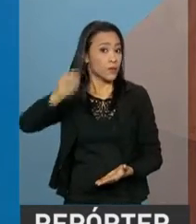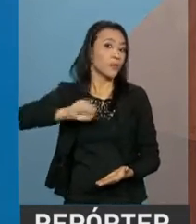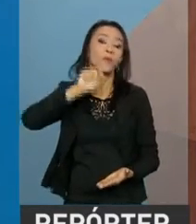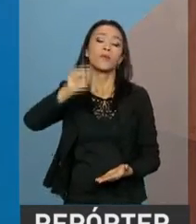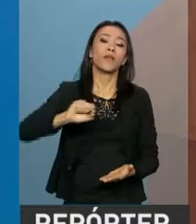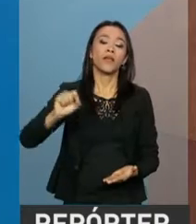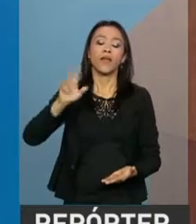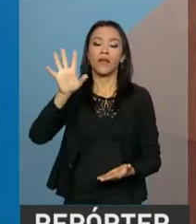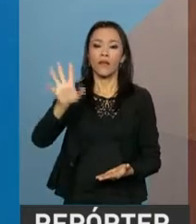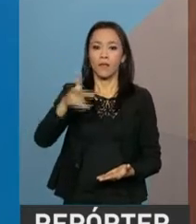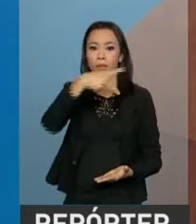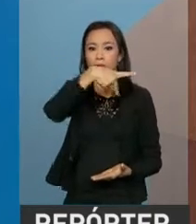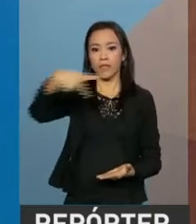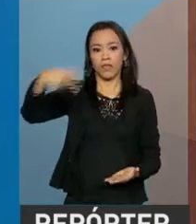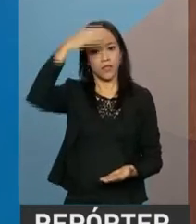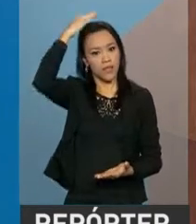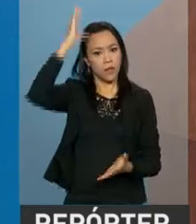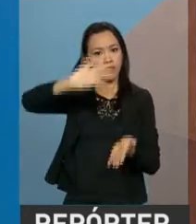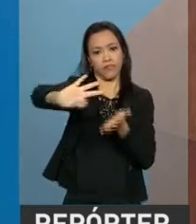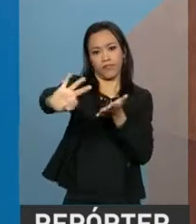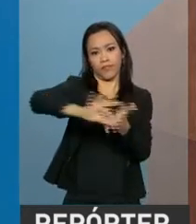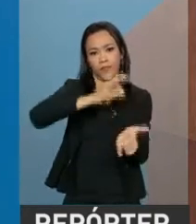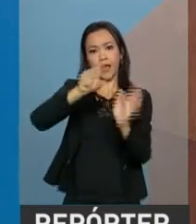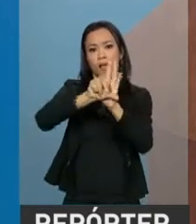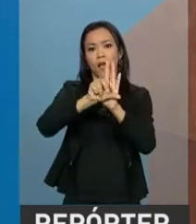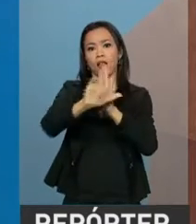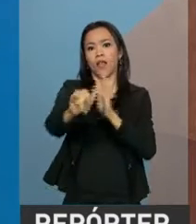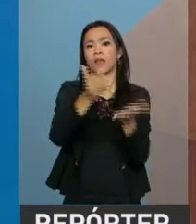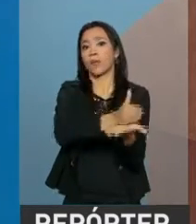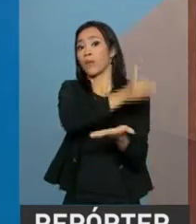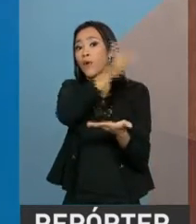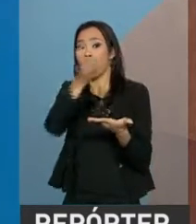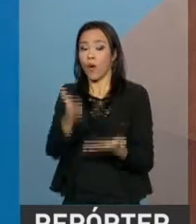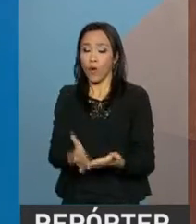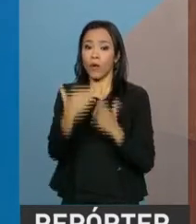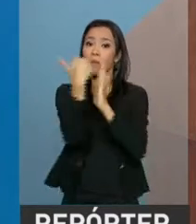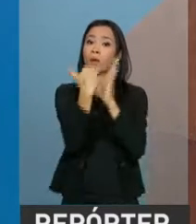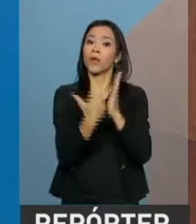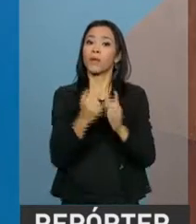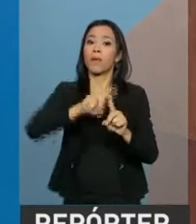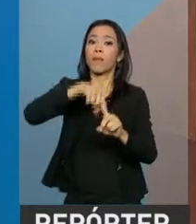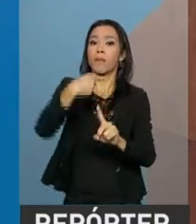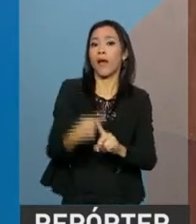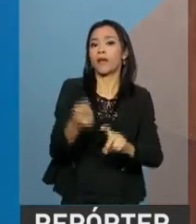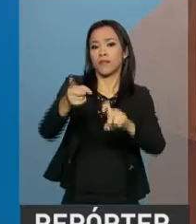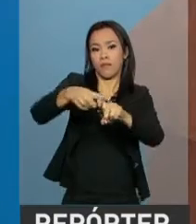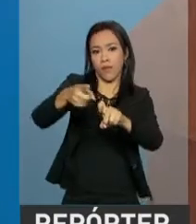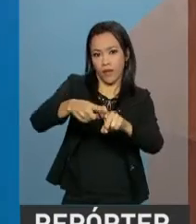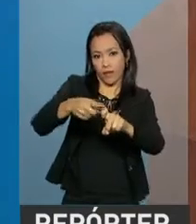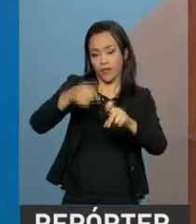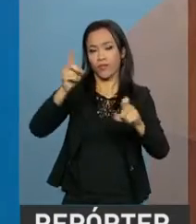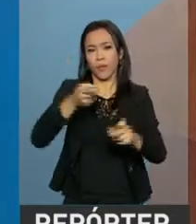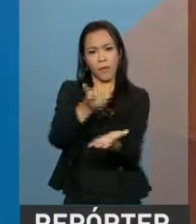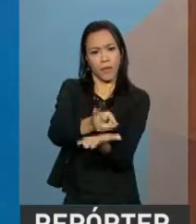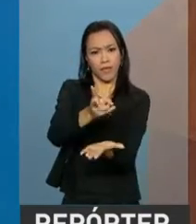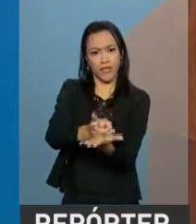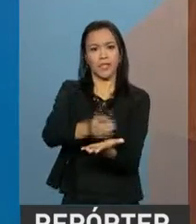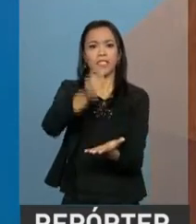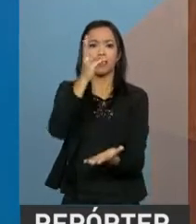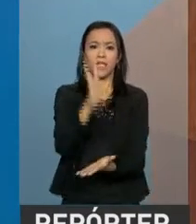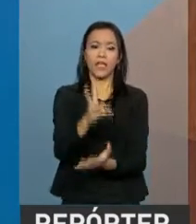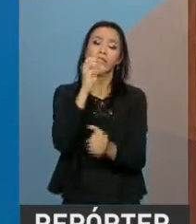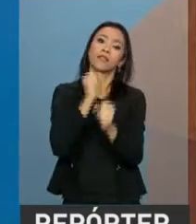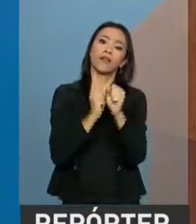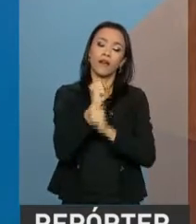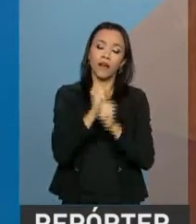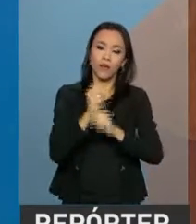pelo presidente Michel Temer da lei que prorroga o programa Mais Médicos garantindo a permanência por mais três anos